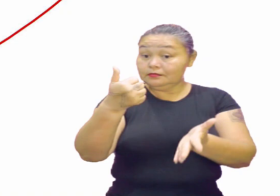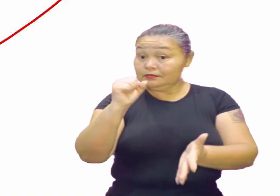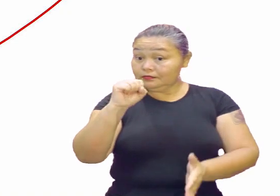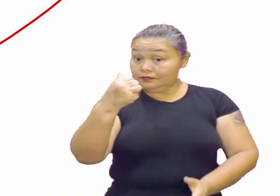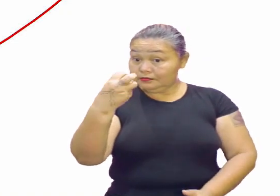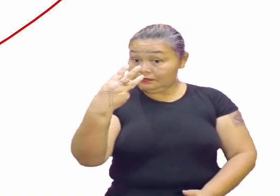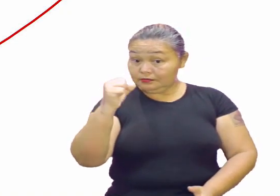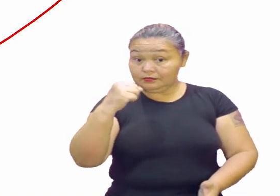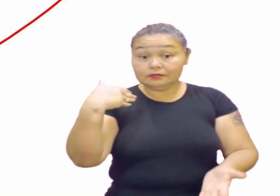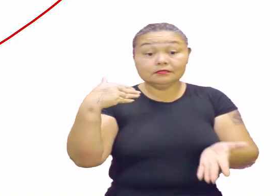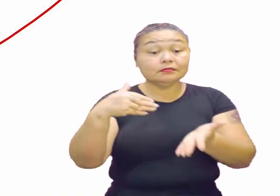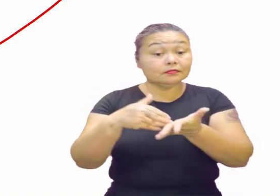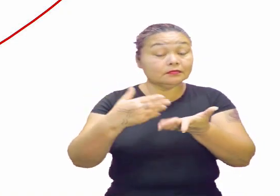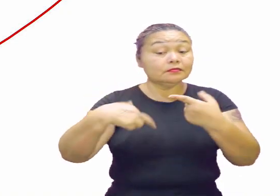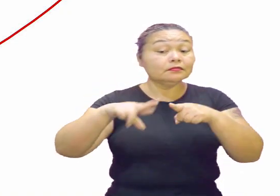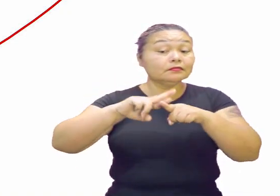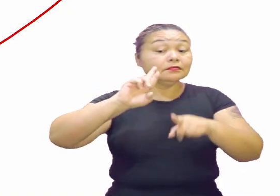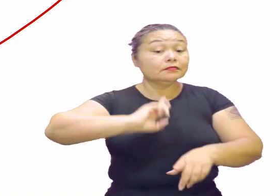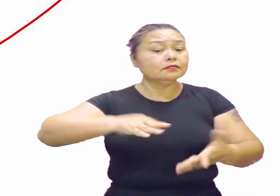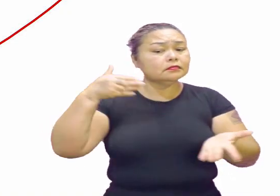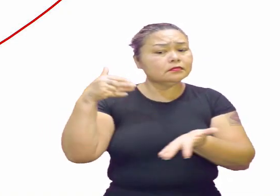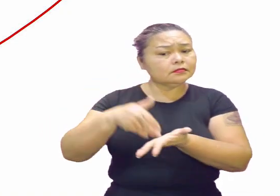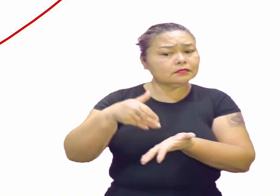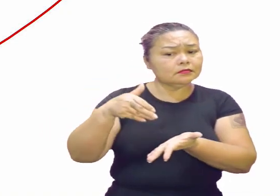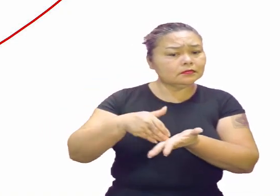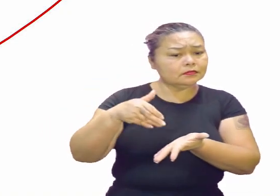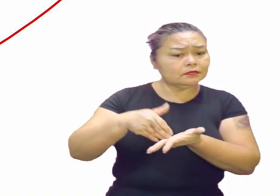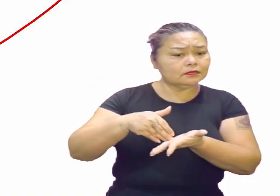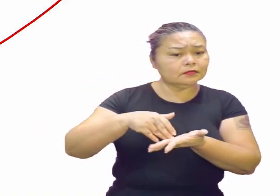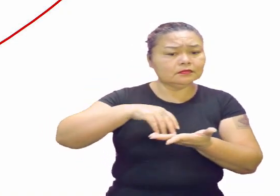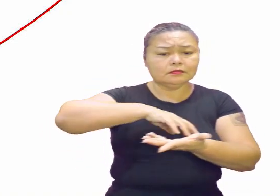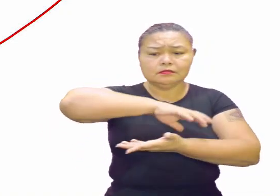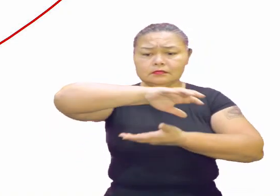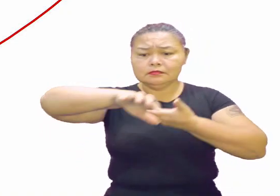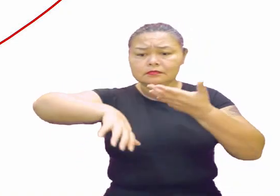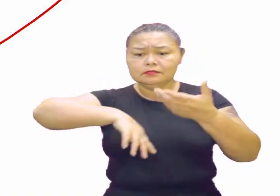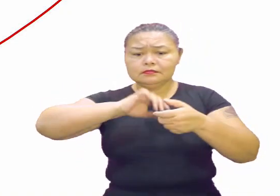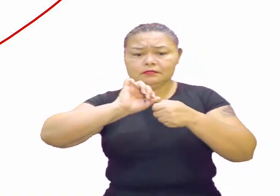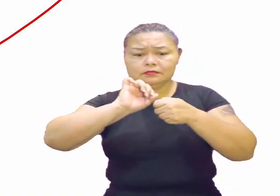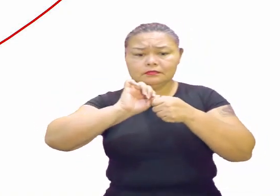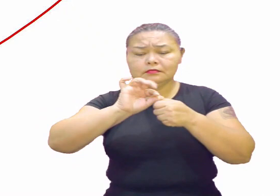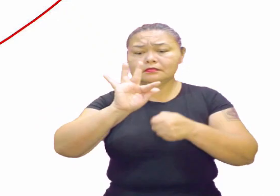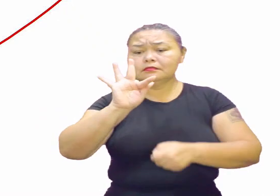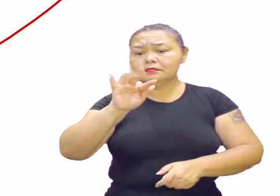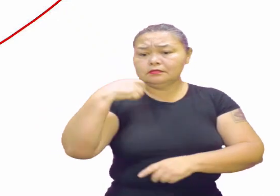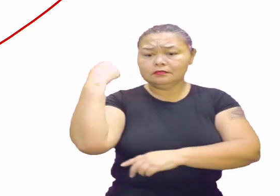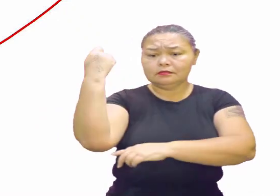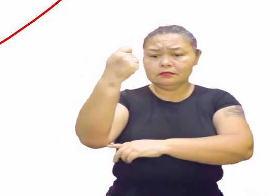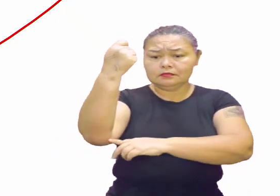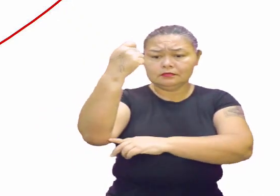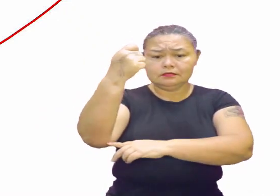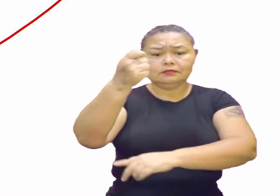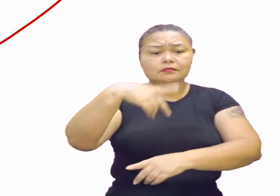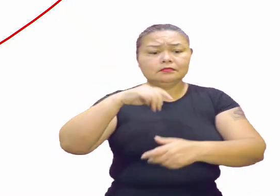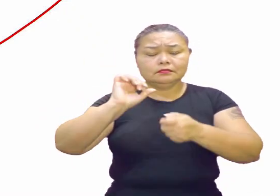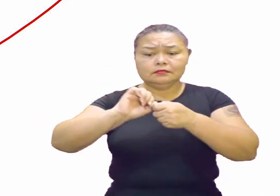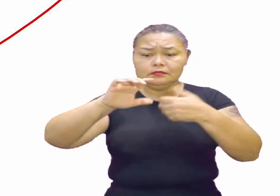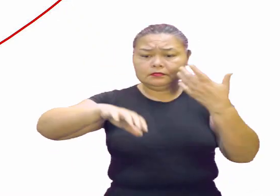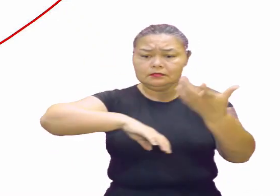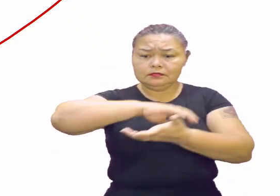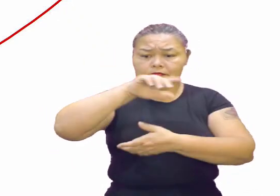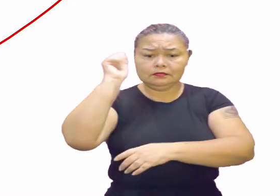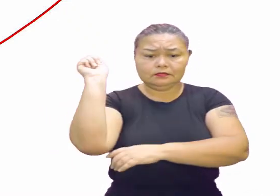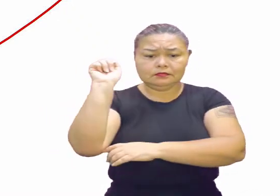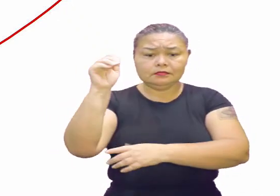em república. E, por último, a Revolução Farroupilha. A Revolta Farroupilha,